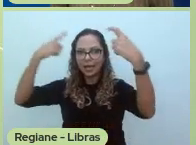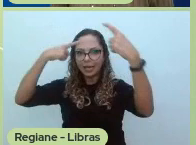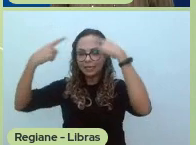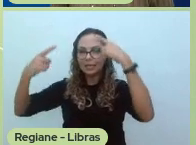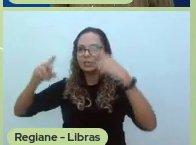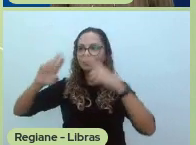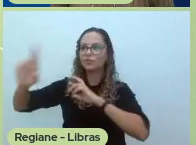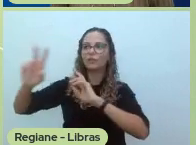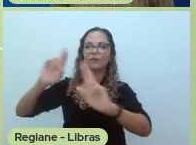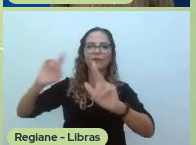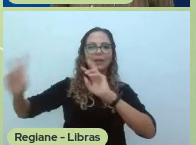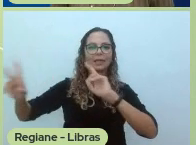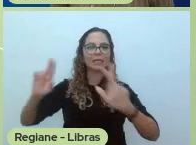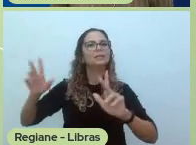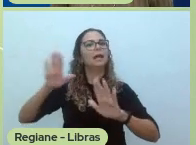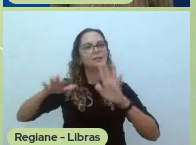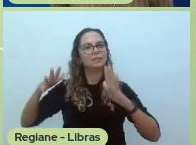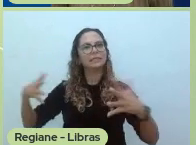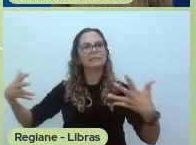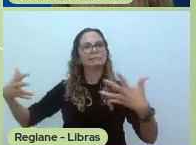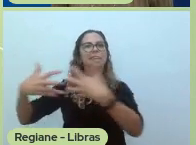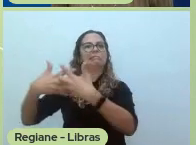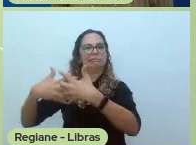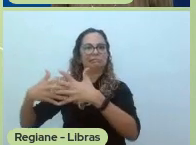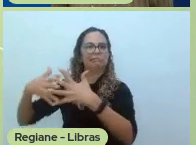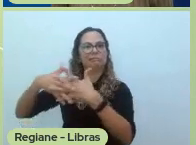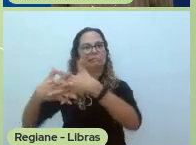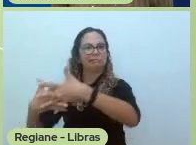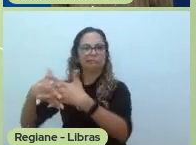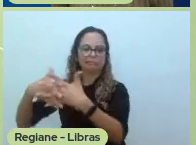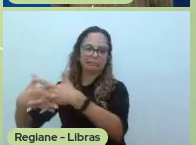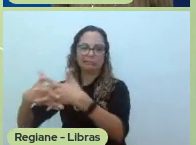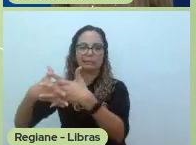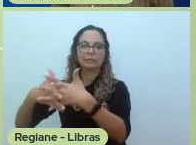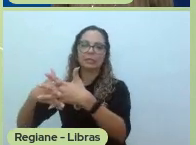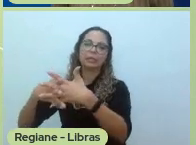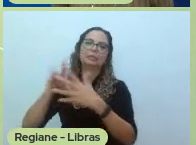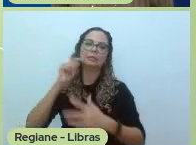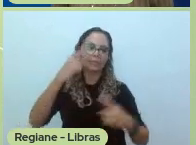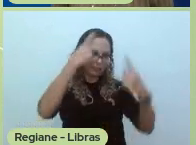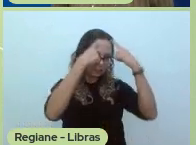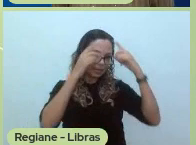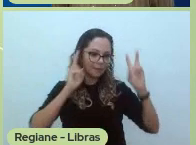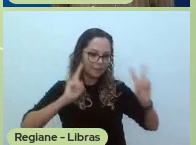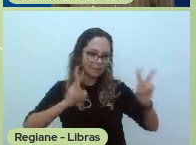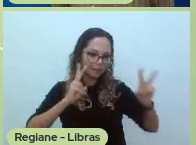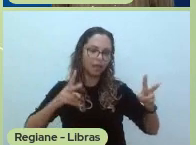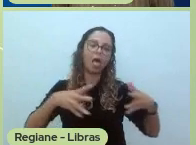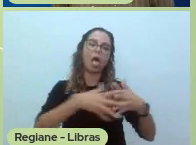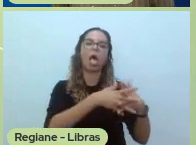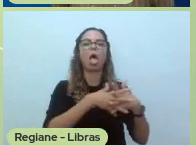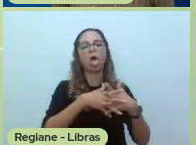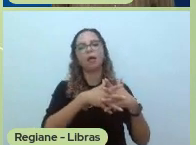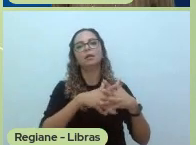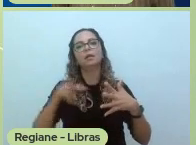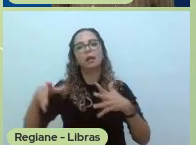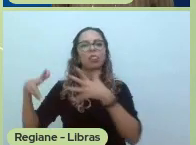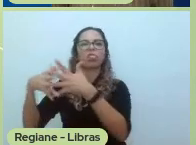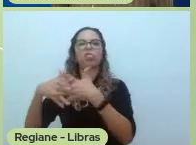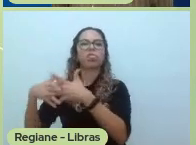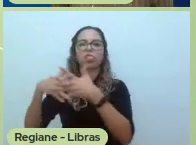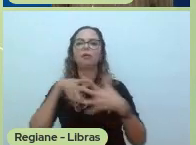muito homogêneas e muito organizadas. Então, é importante que as lideranças, inclusive, se capacitem dentro desse